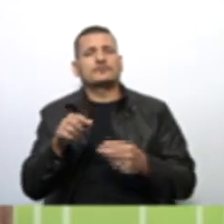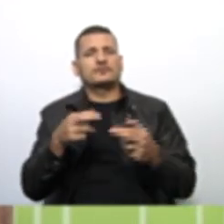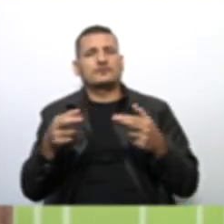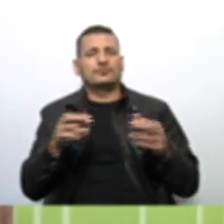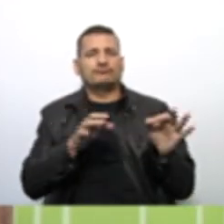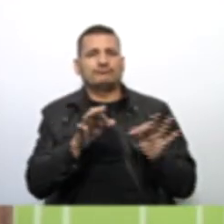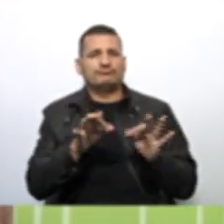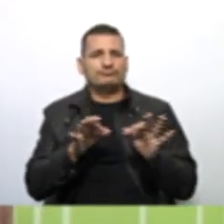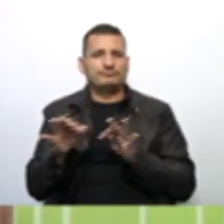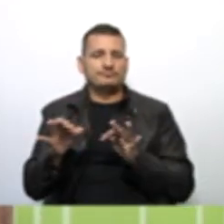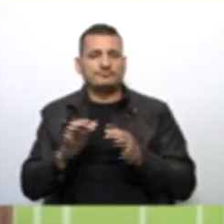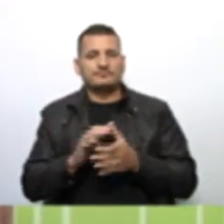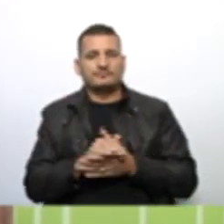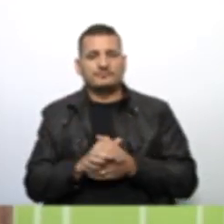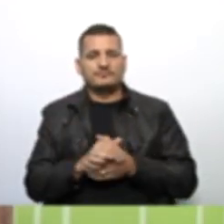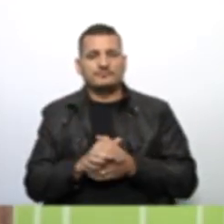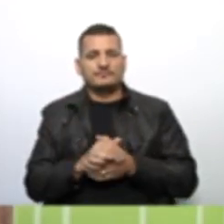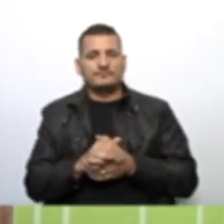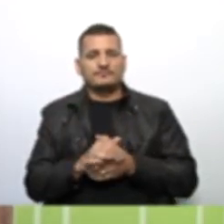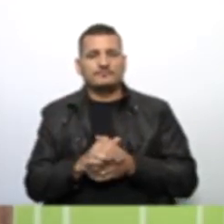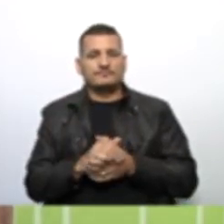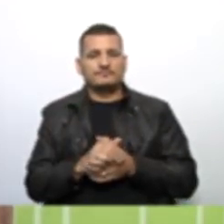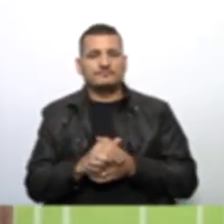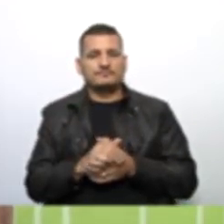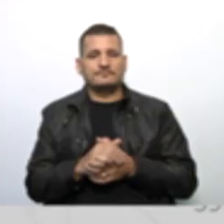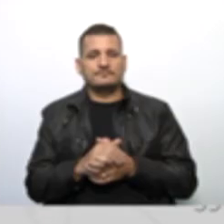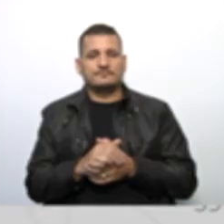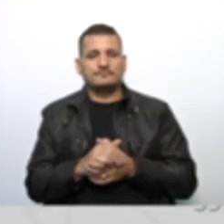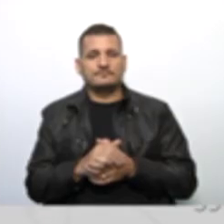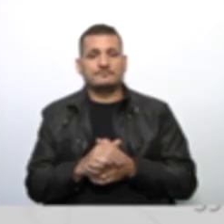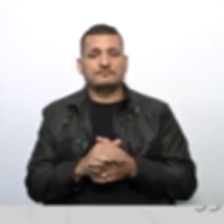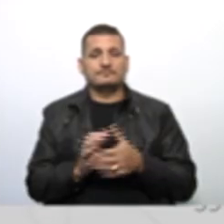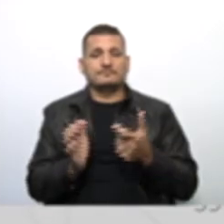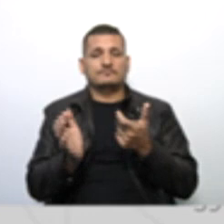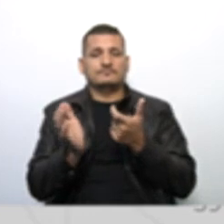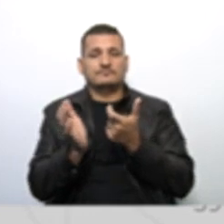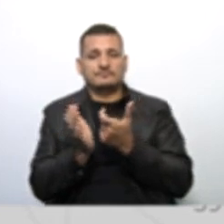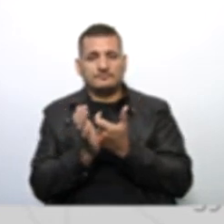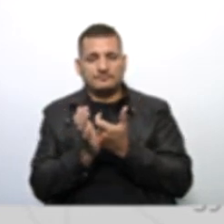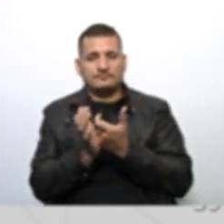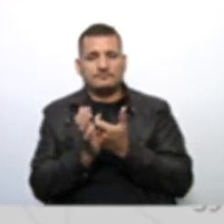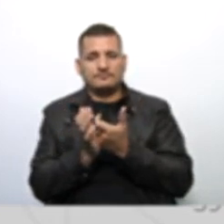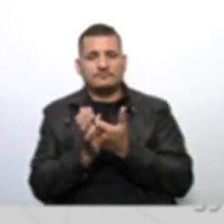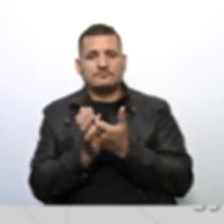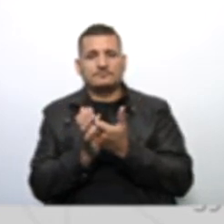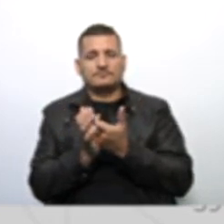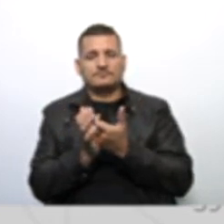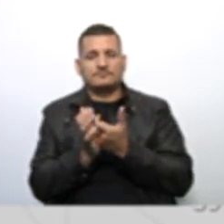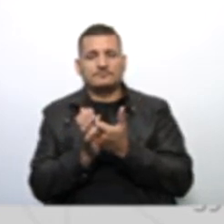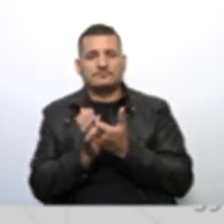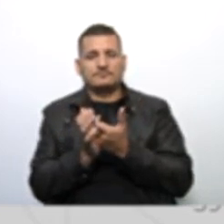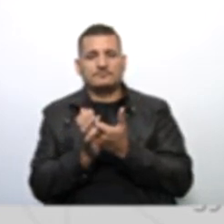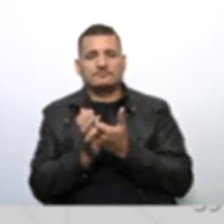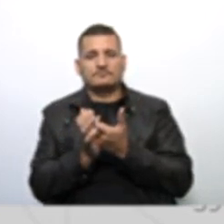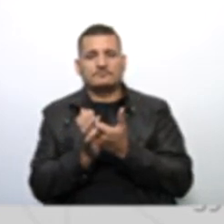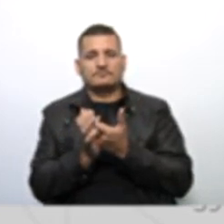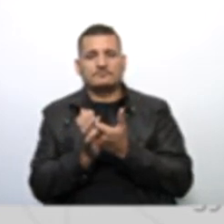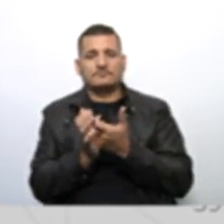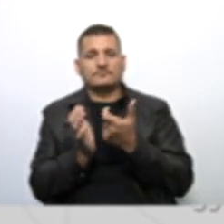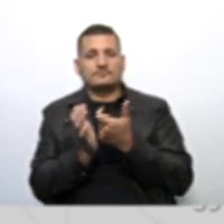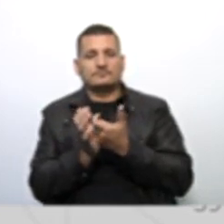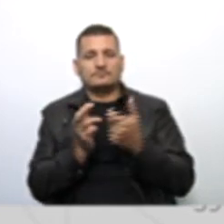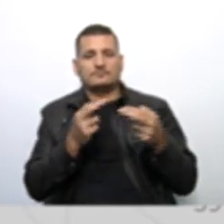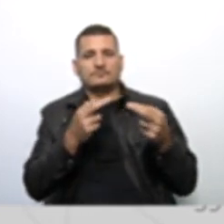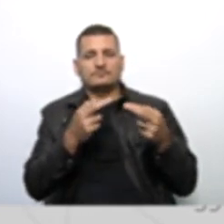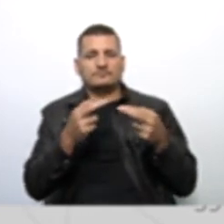montada, certo? Então, vamos conosco aqui. A classificação de acordo com a sua finalidade é o que? A classificação